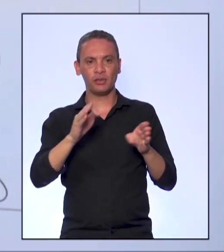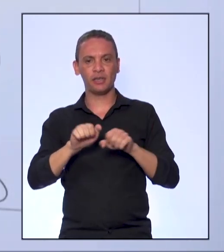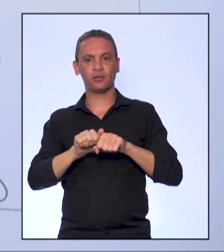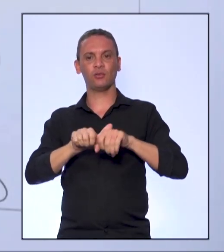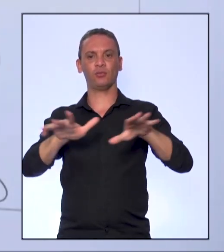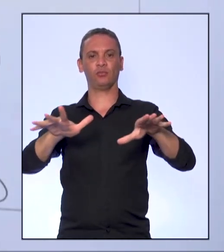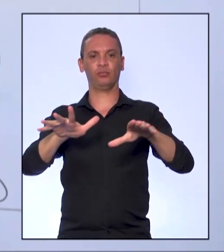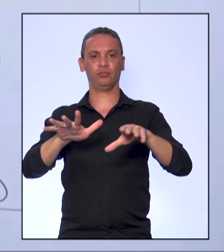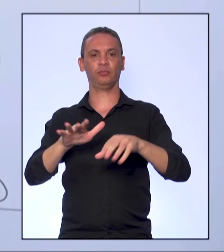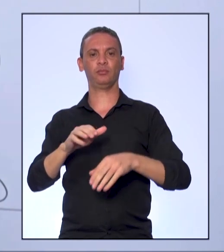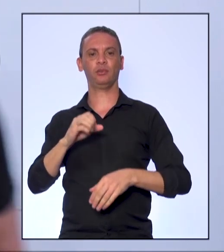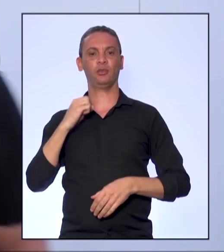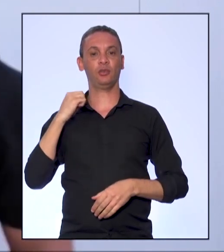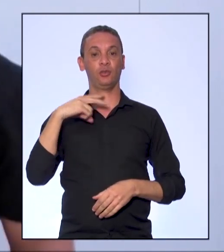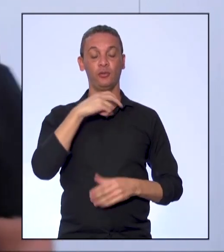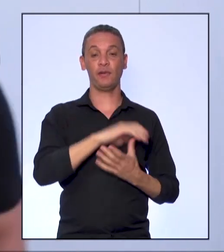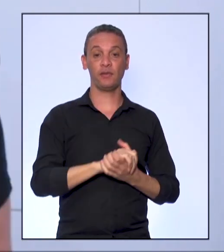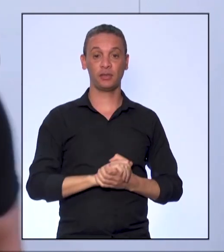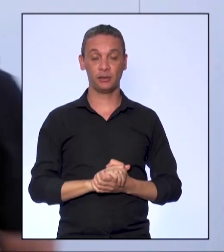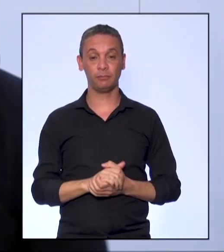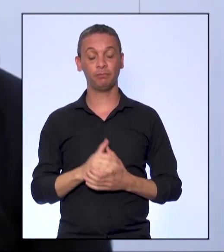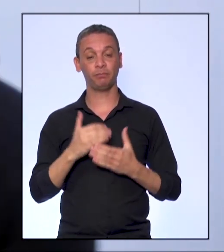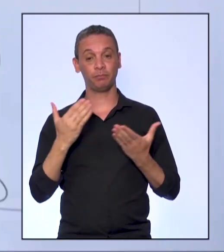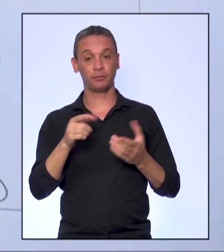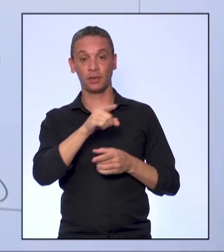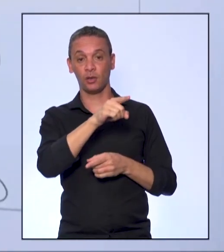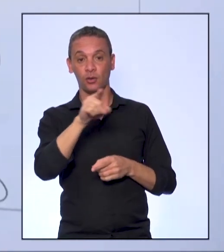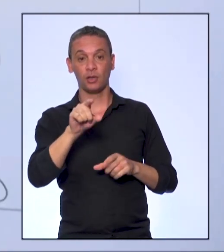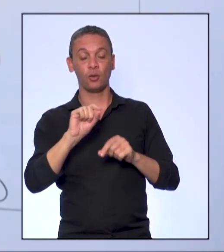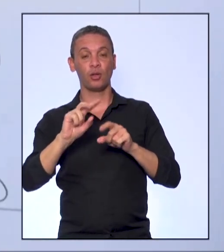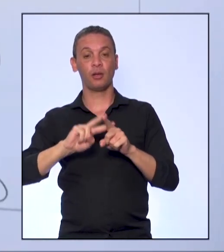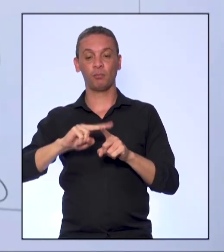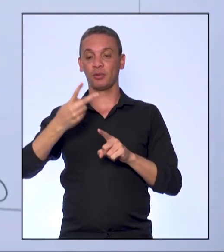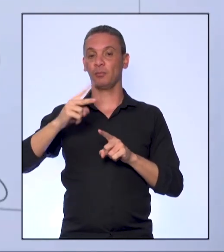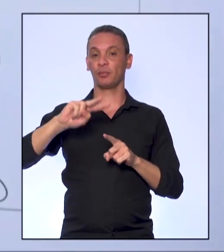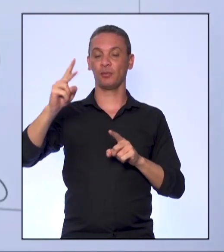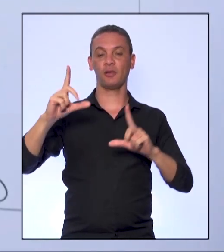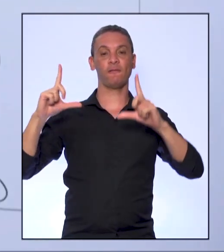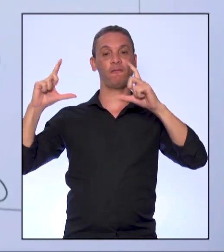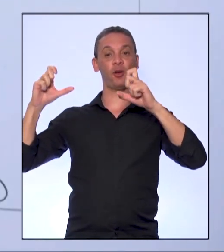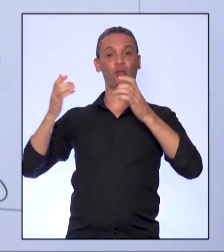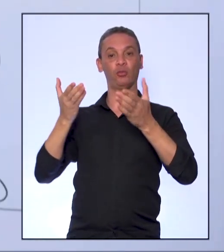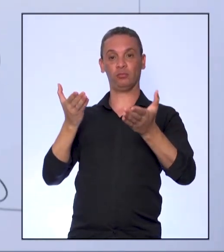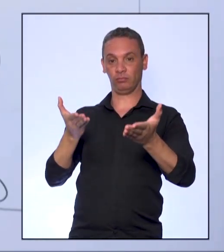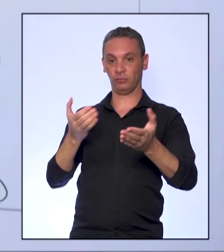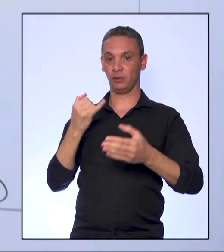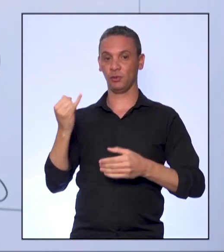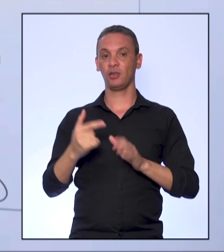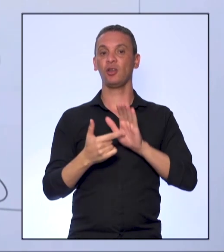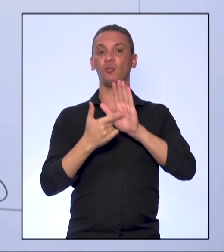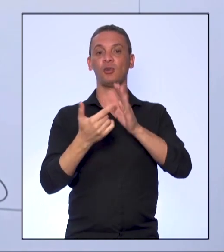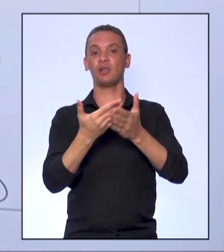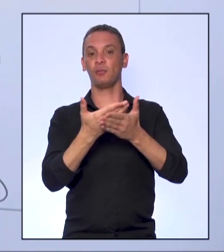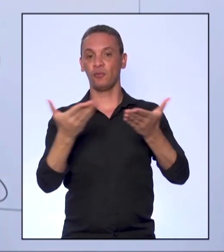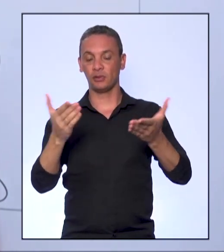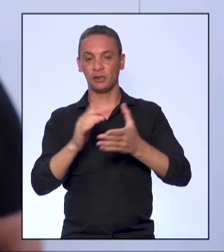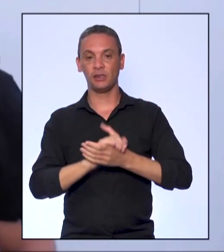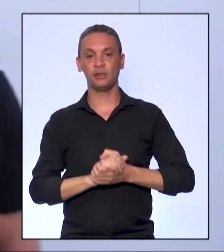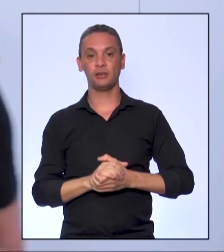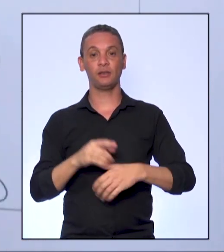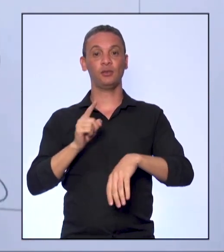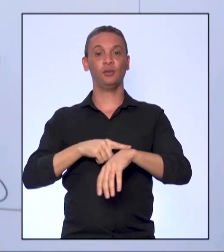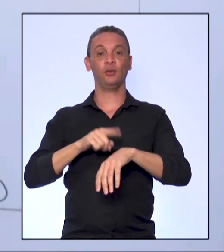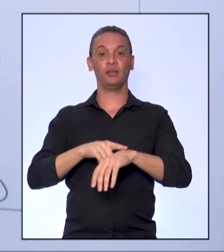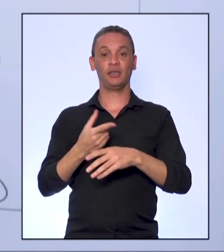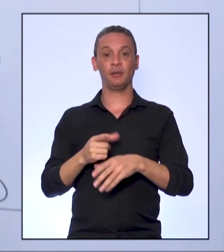como é que vai acontecer. Galera, isso aqui na verdade, essa replicação, bate uma foto, é o que eu queria mostrar para vocês, tá? O nosso